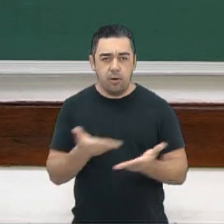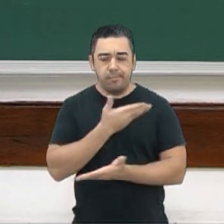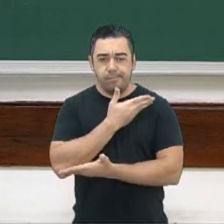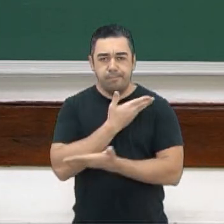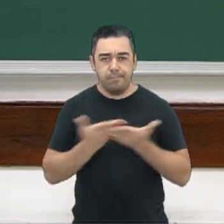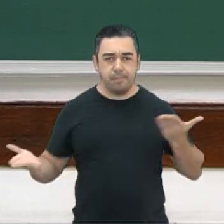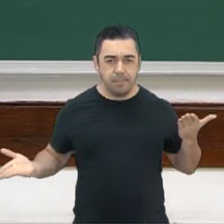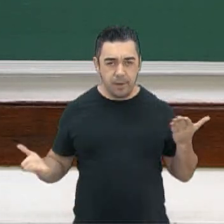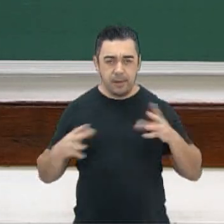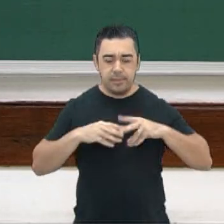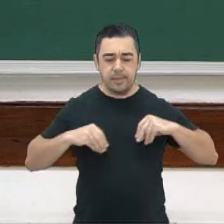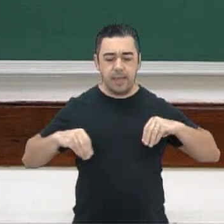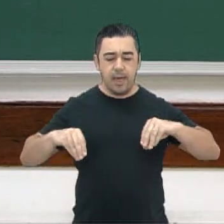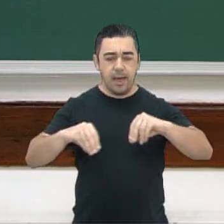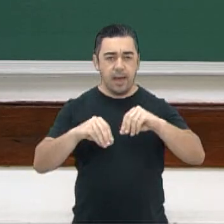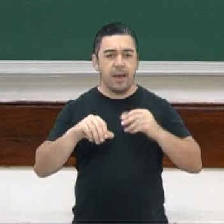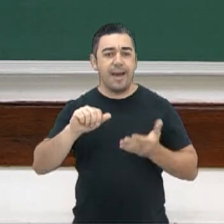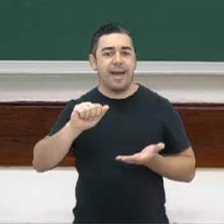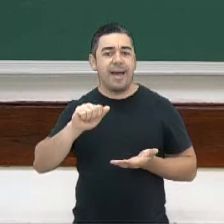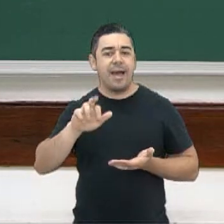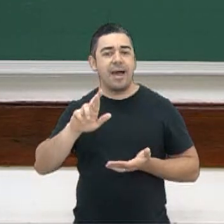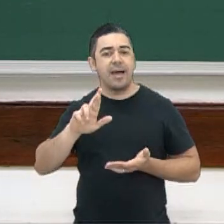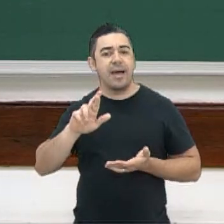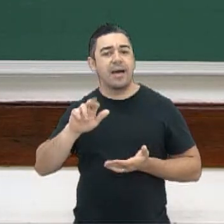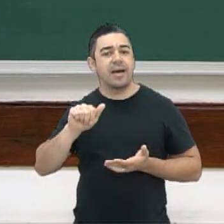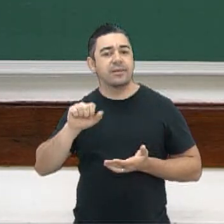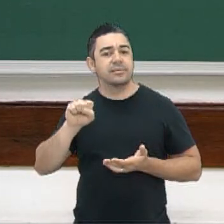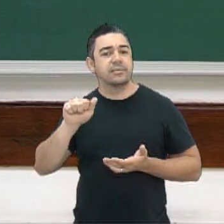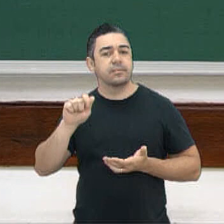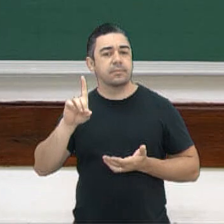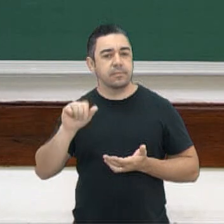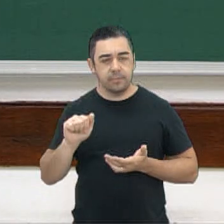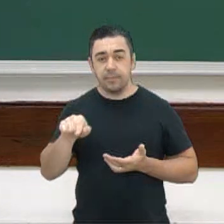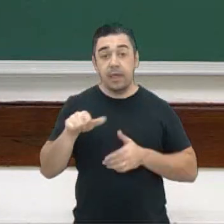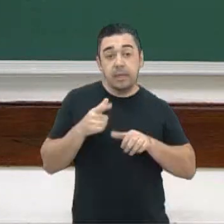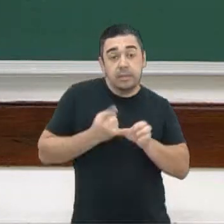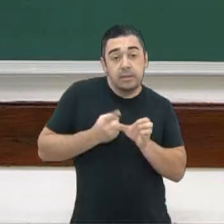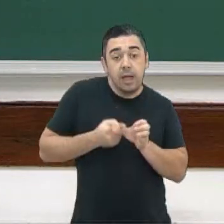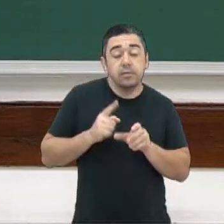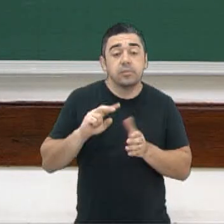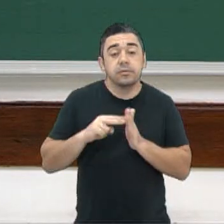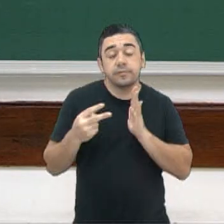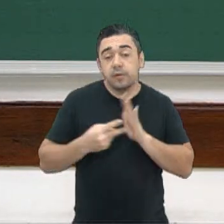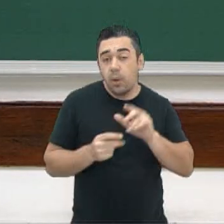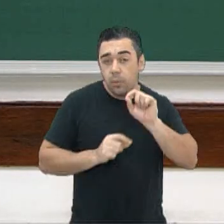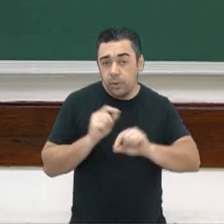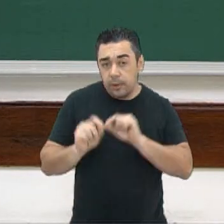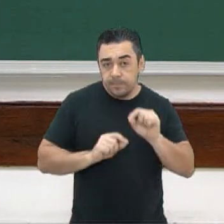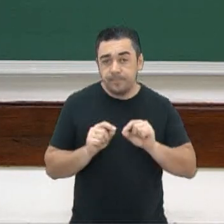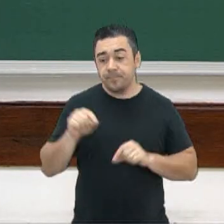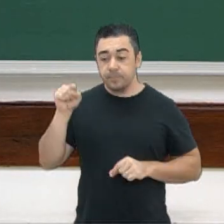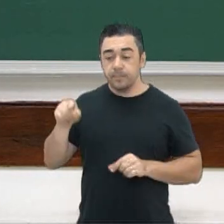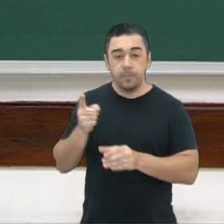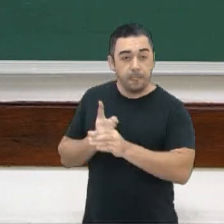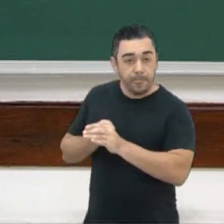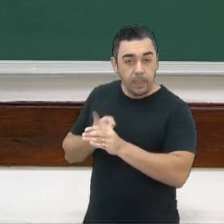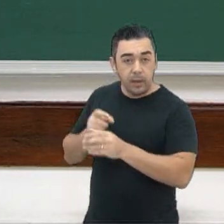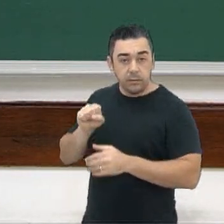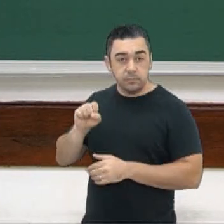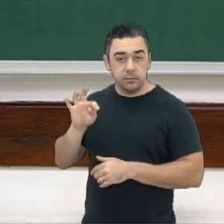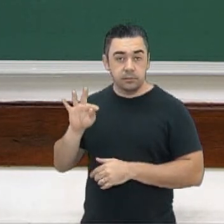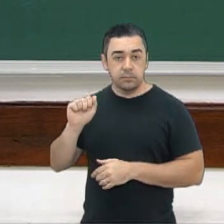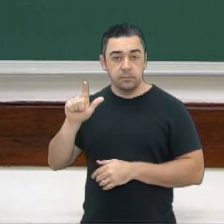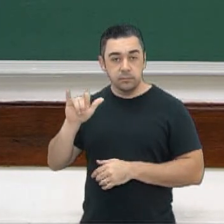terra arrasada, inclusive, nessa cidade. E nós temos, então, a partir da Batalha de Stalingrado,